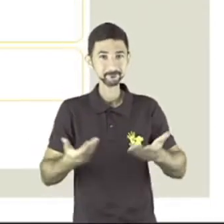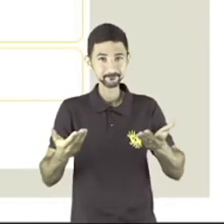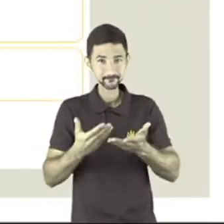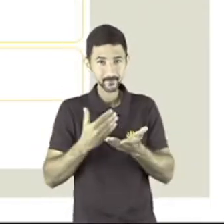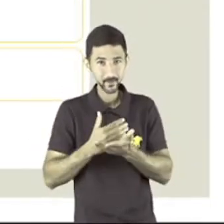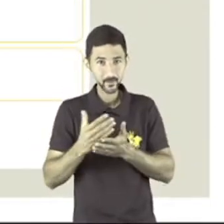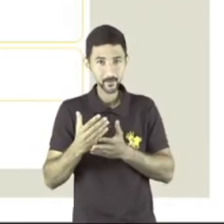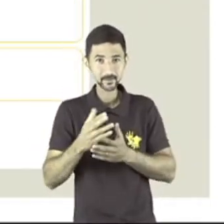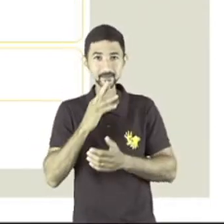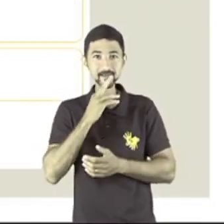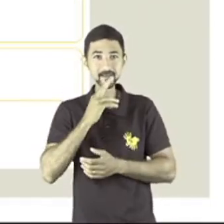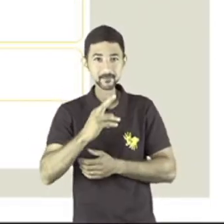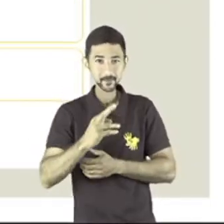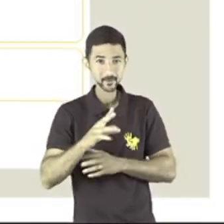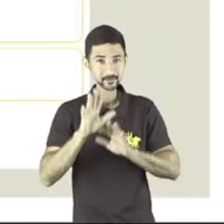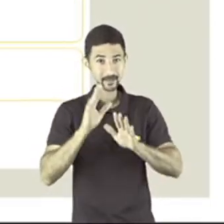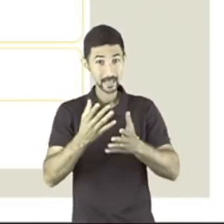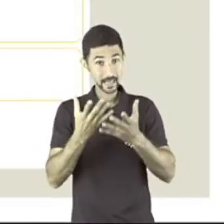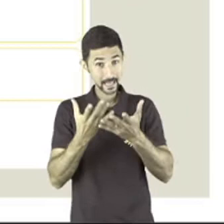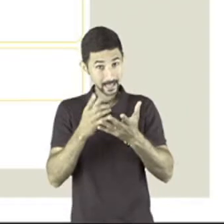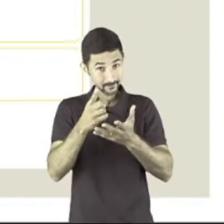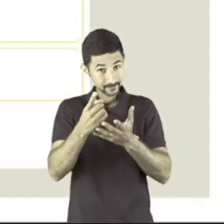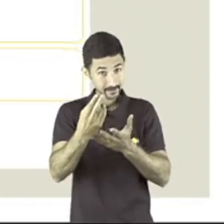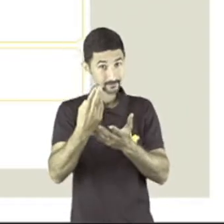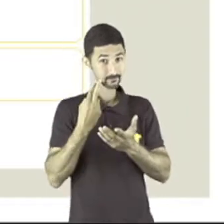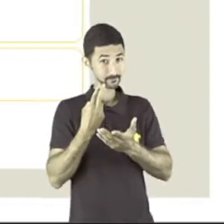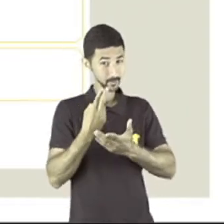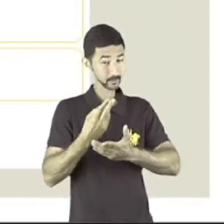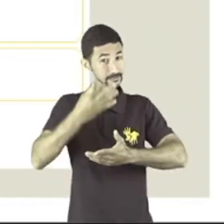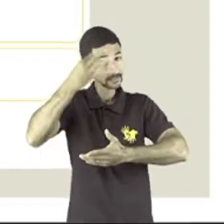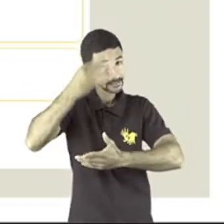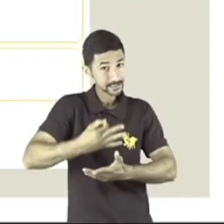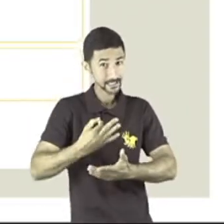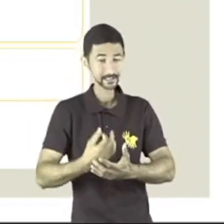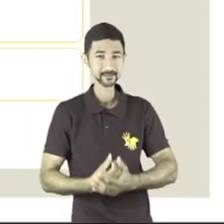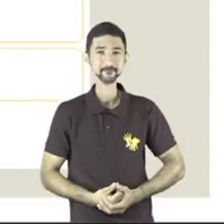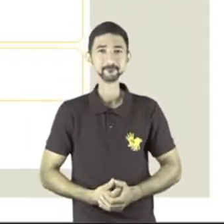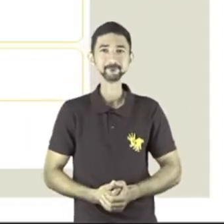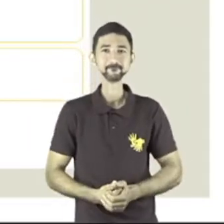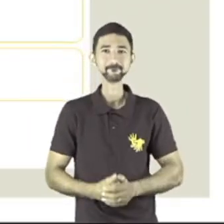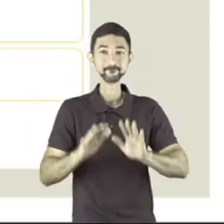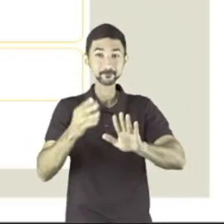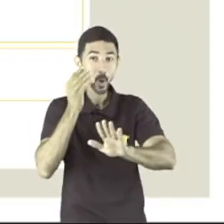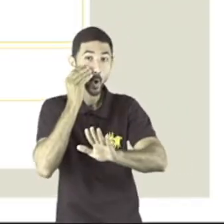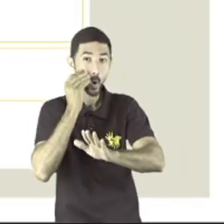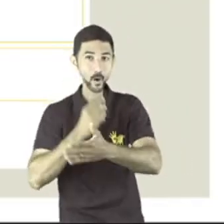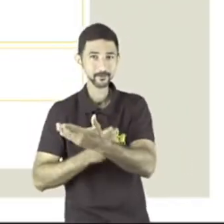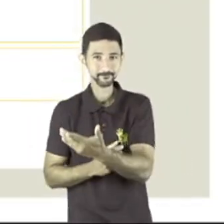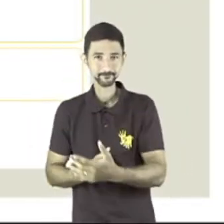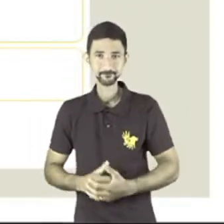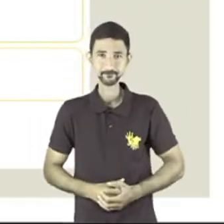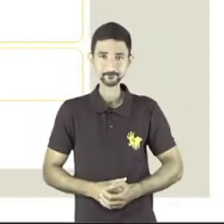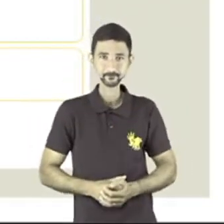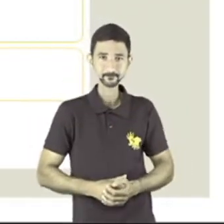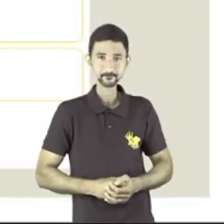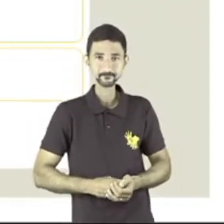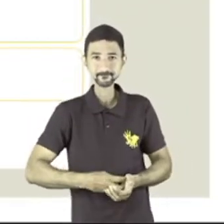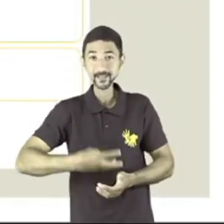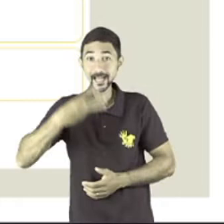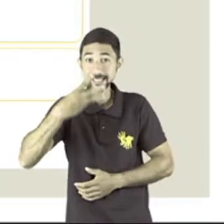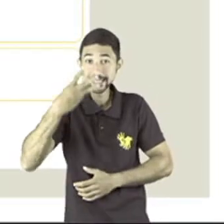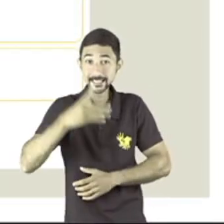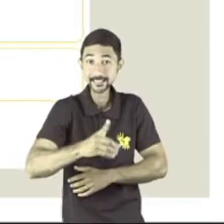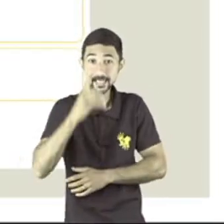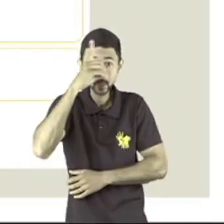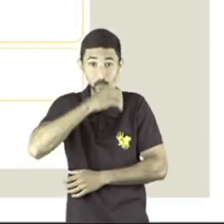agora às nossas respostas. Eu espero que vocês estejam acompanhando e estejam acertando. Olha só, crianças. O terceiro